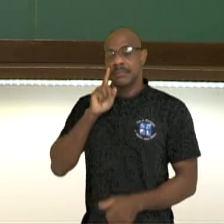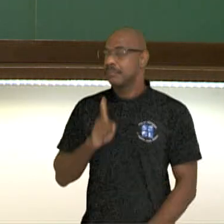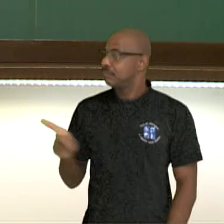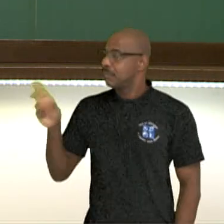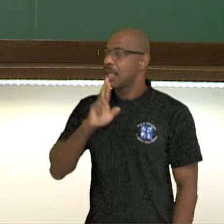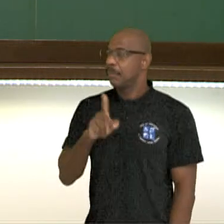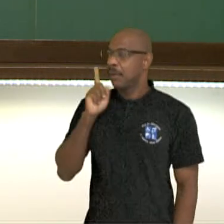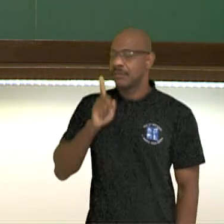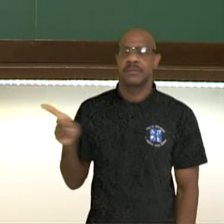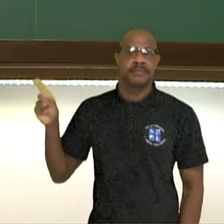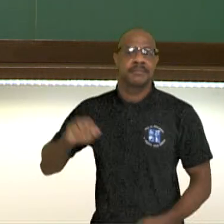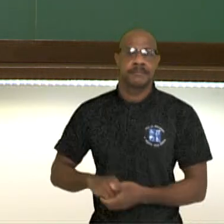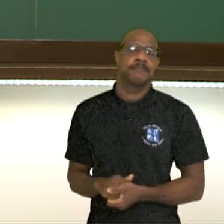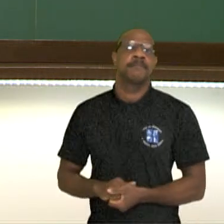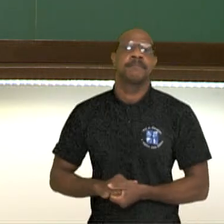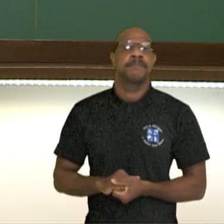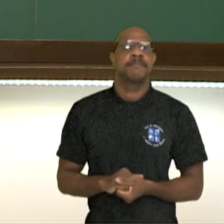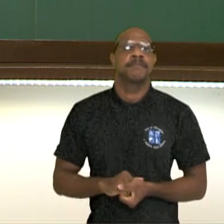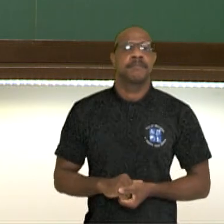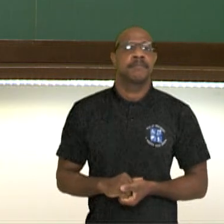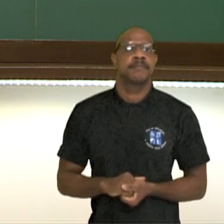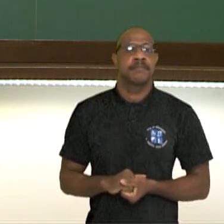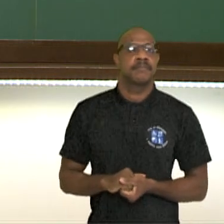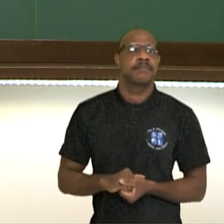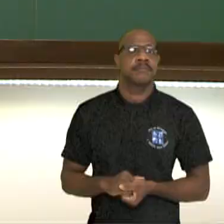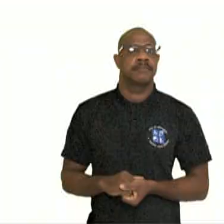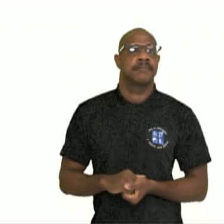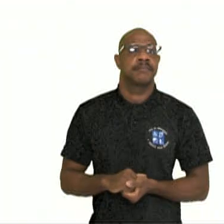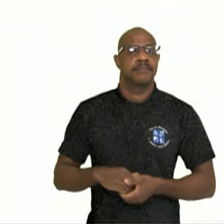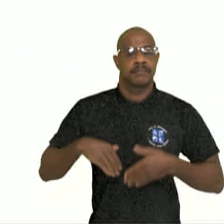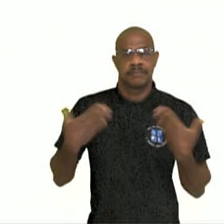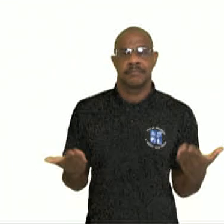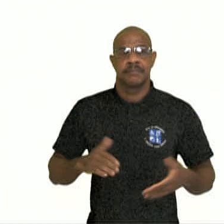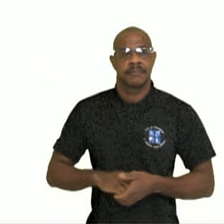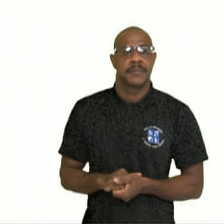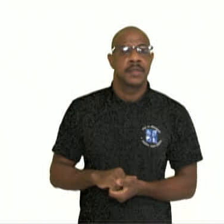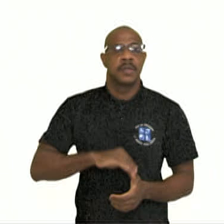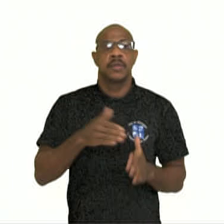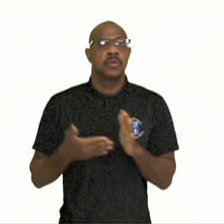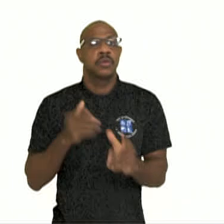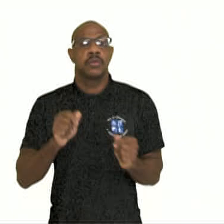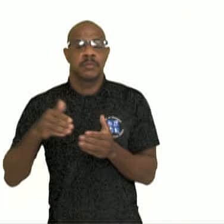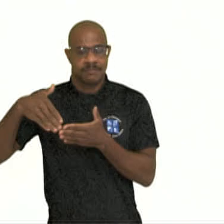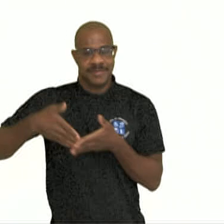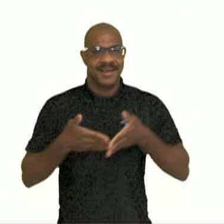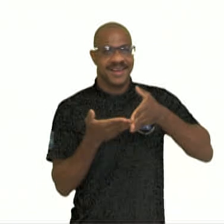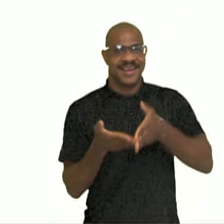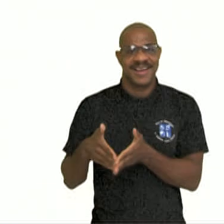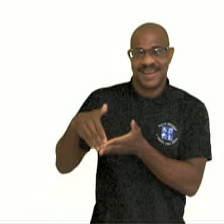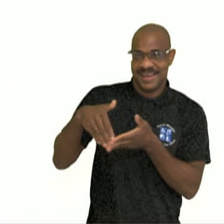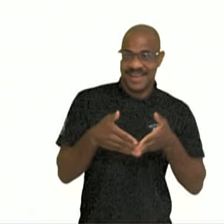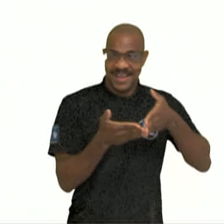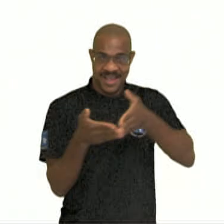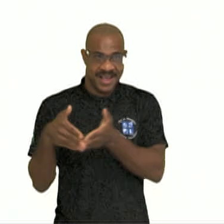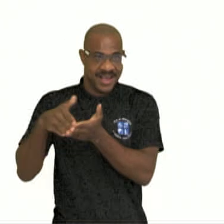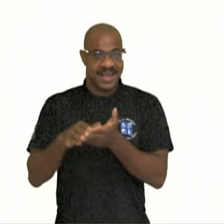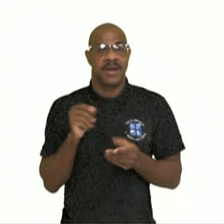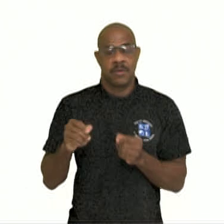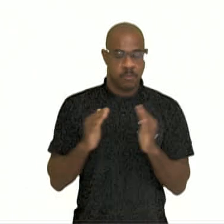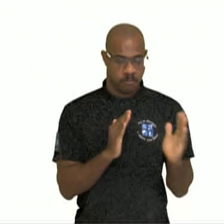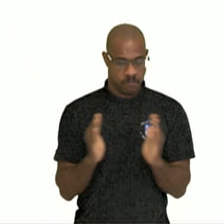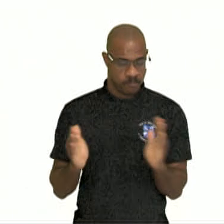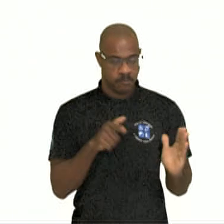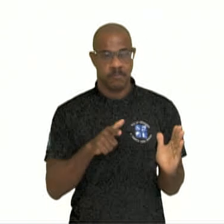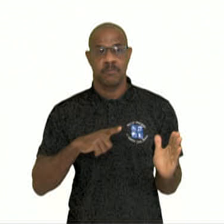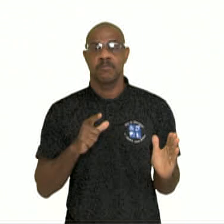da resposta que eu vou apresentar para você aqui na tela. Olha lá, ó. Então, como todas as embarcações dispunham de um cartógrafo, neste período